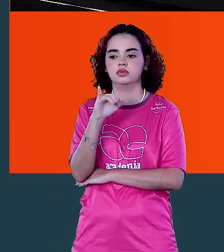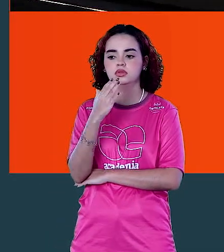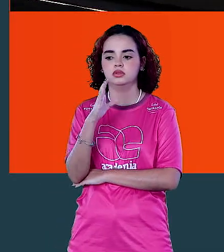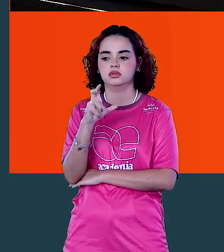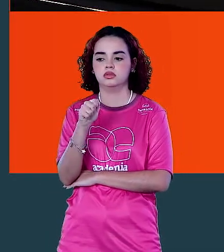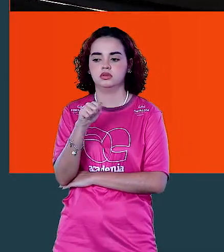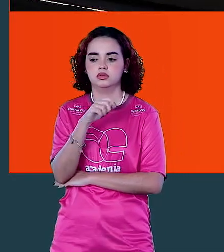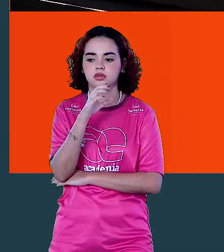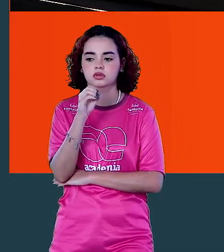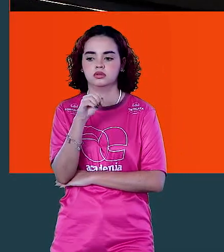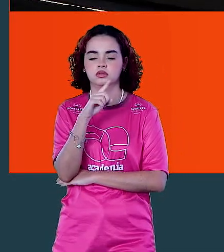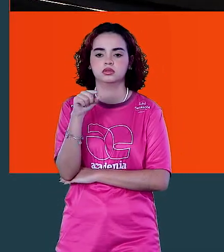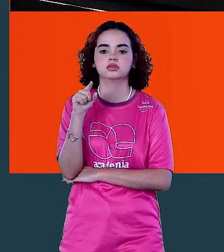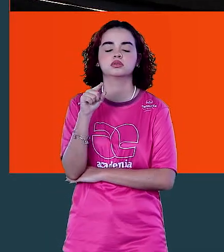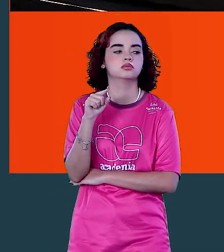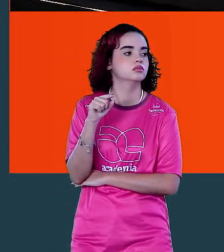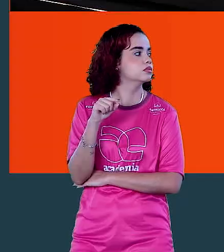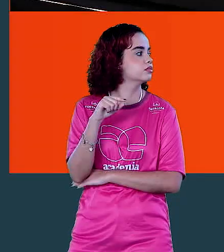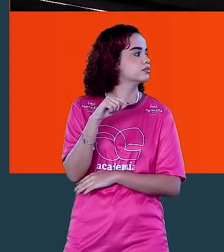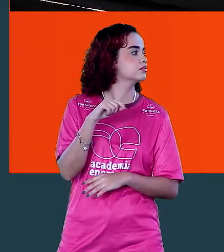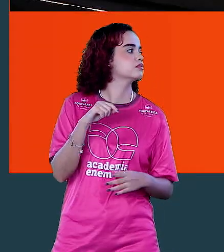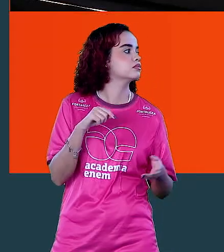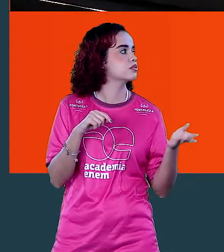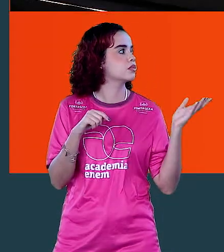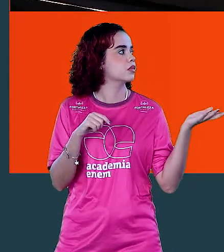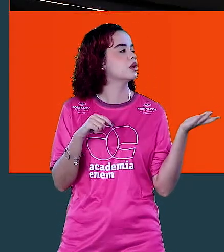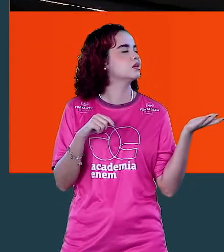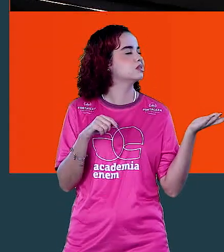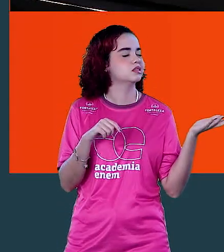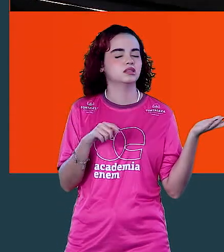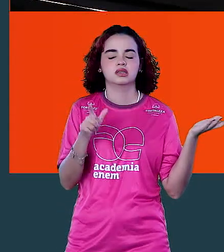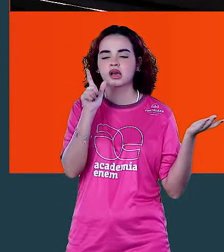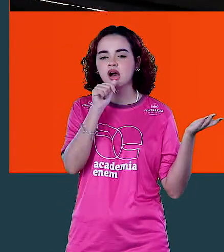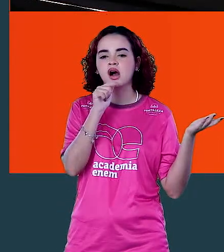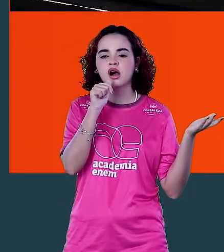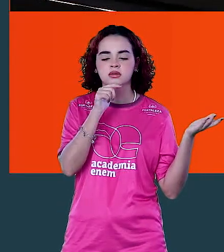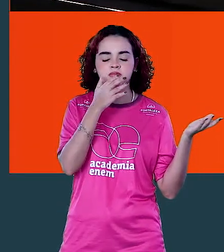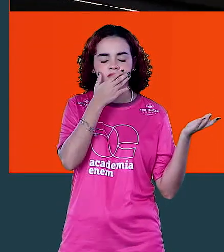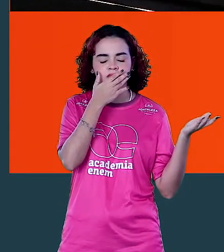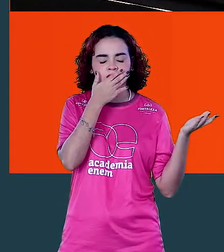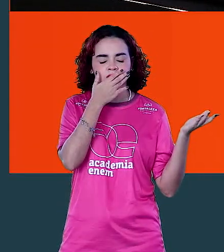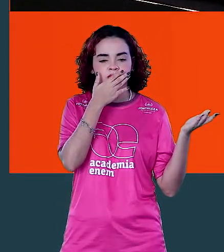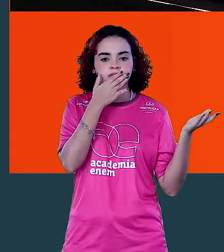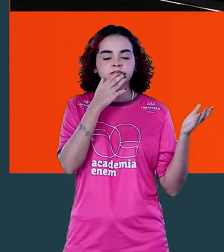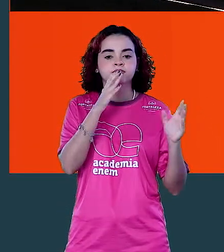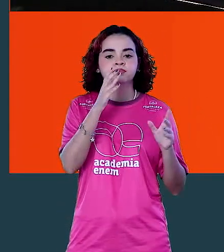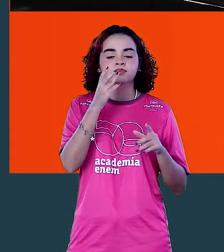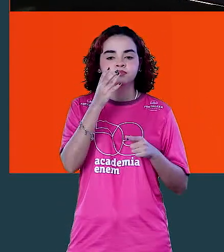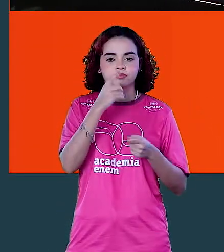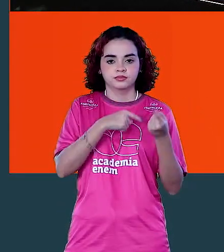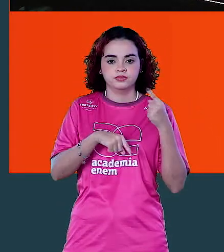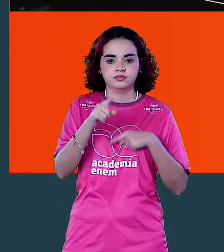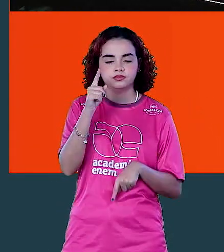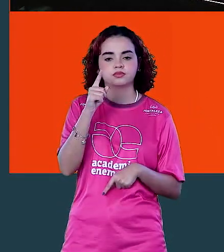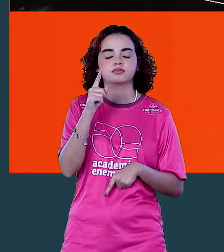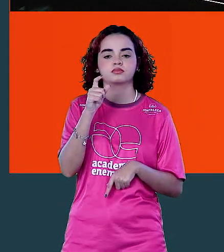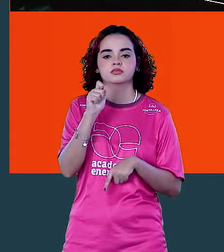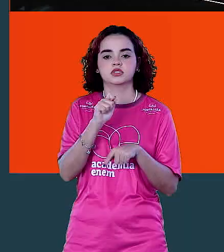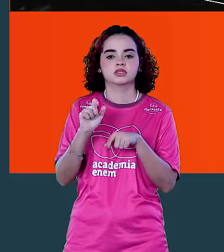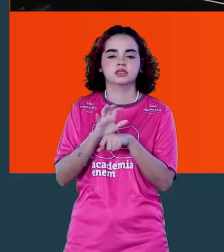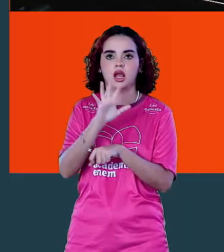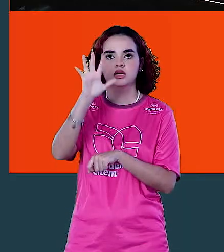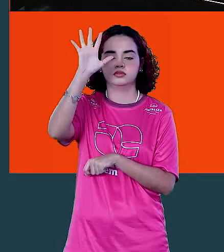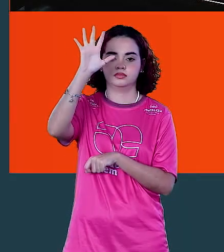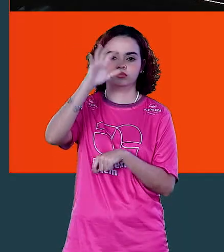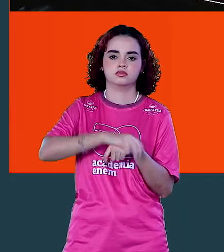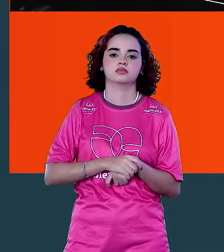A ebulição é quando tu pega essa substância bem aqui, ó, que está no estado líquido, e transforma ela no estado o quê? Gasoso. Só